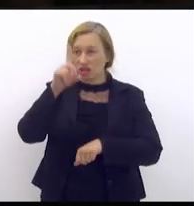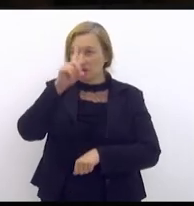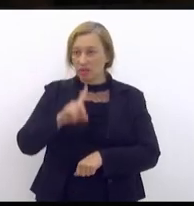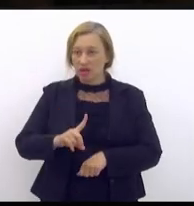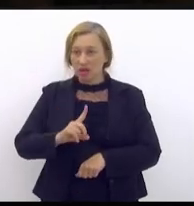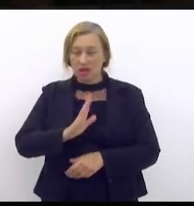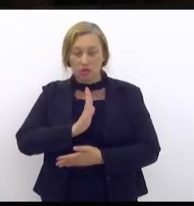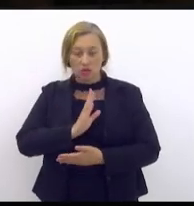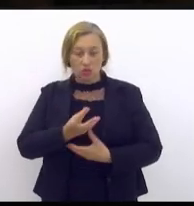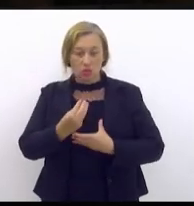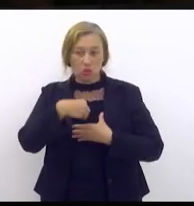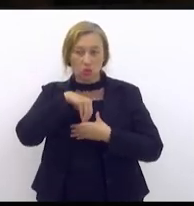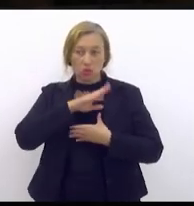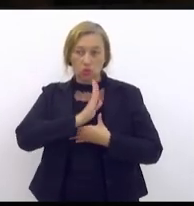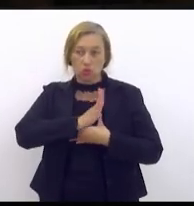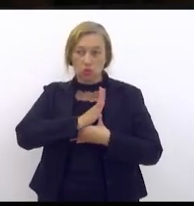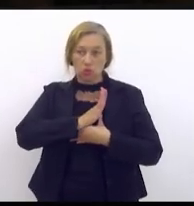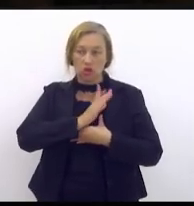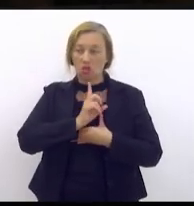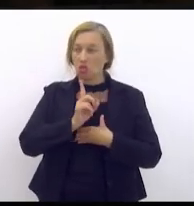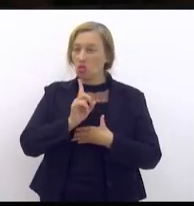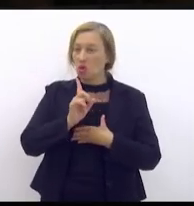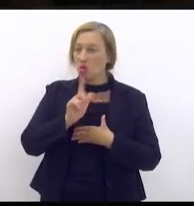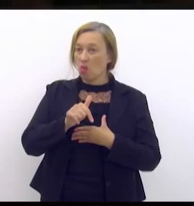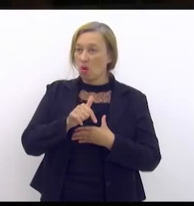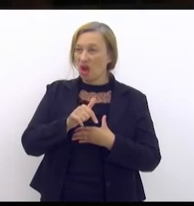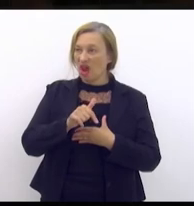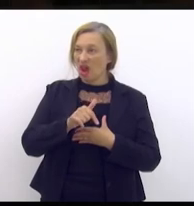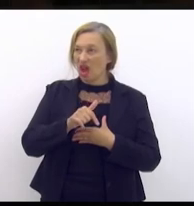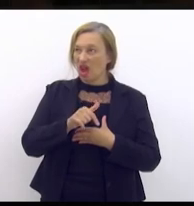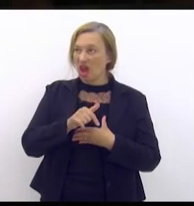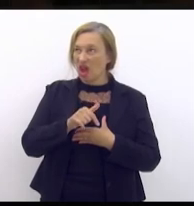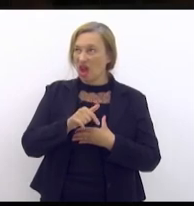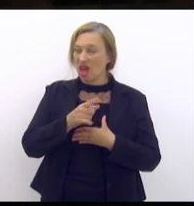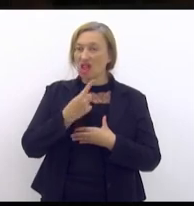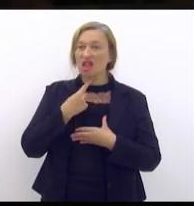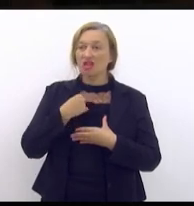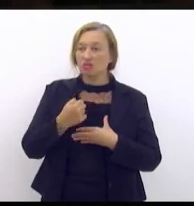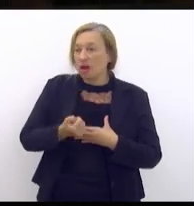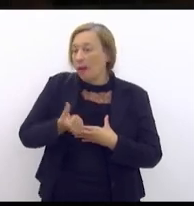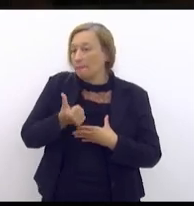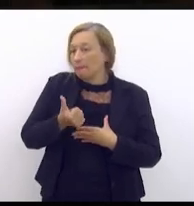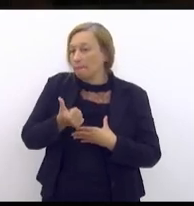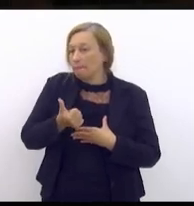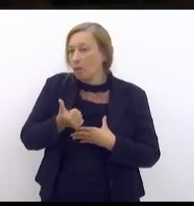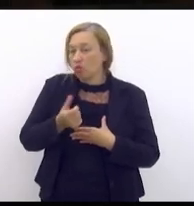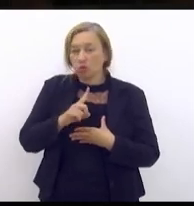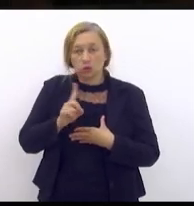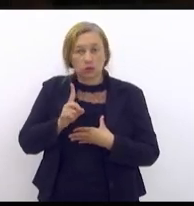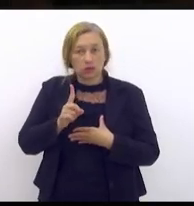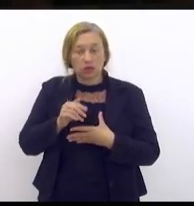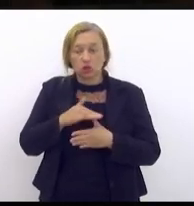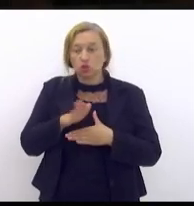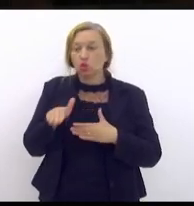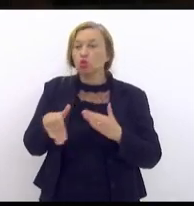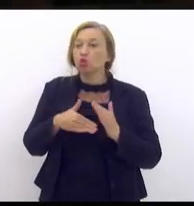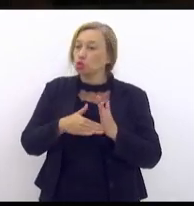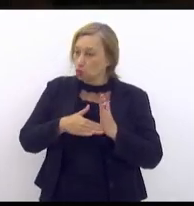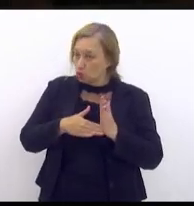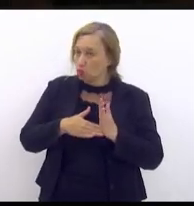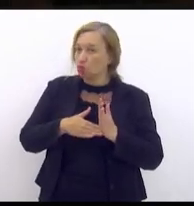coração não é primazia de poucos. é primazia de todos.